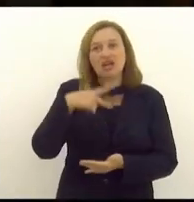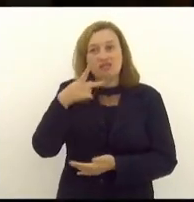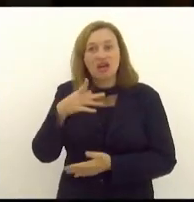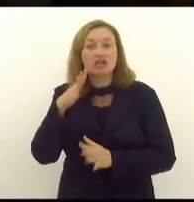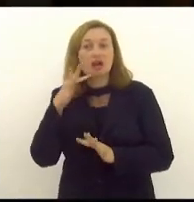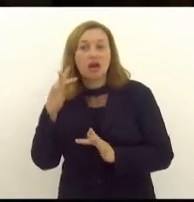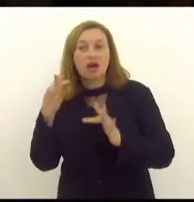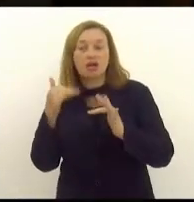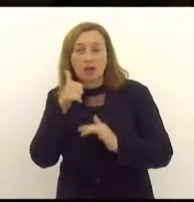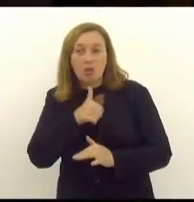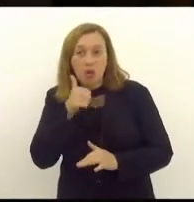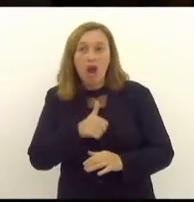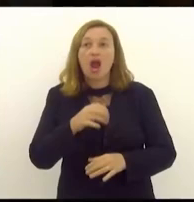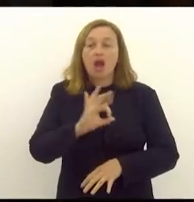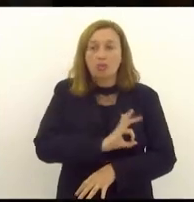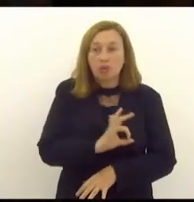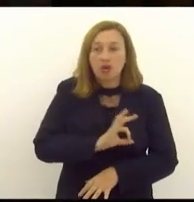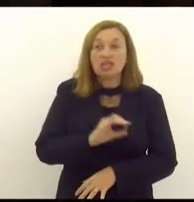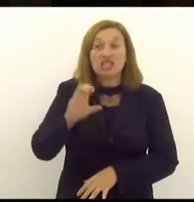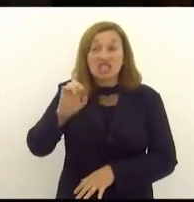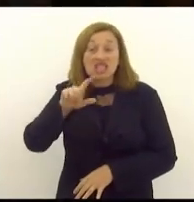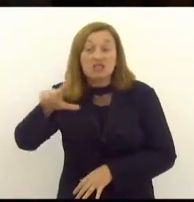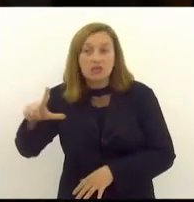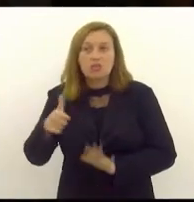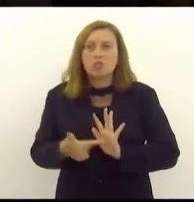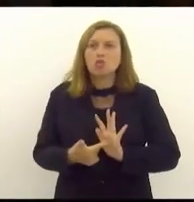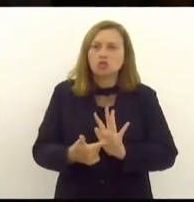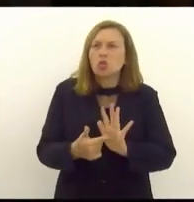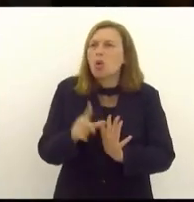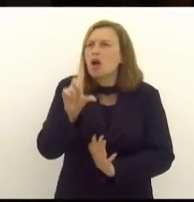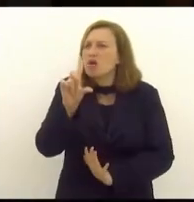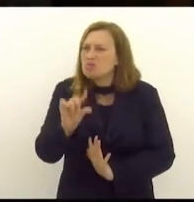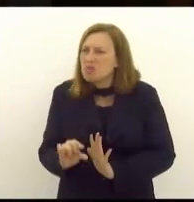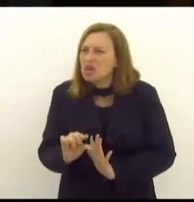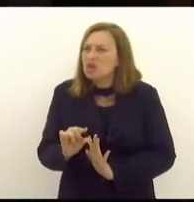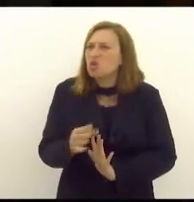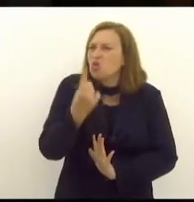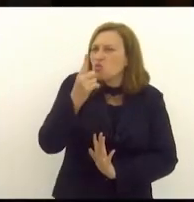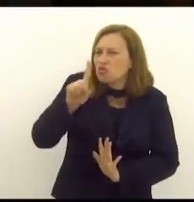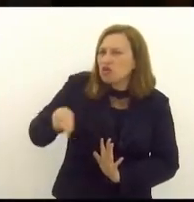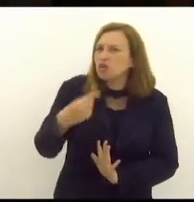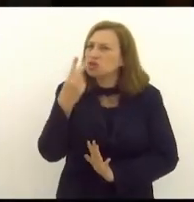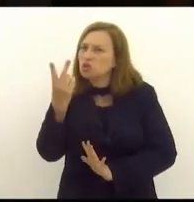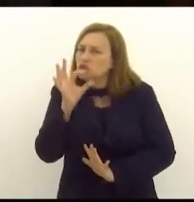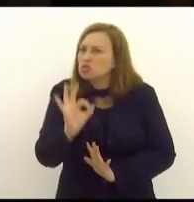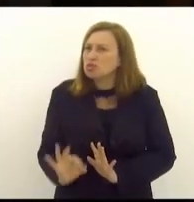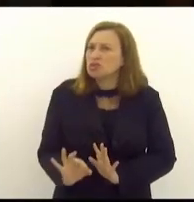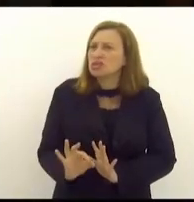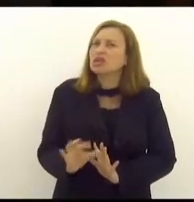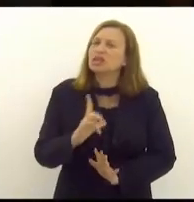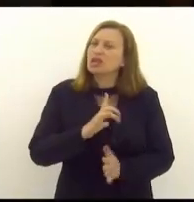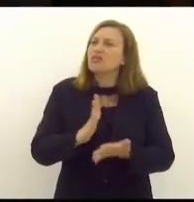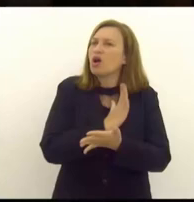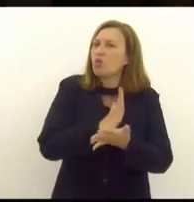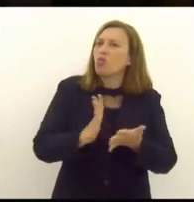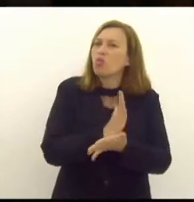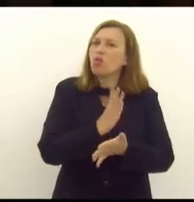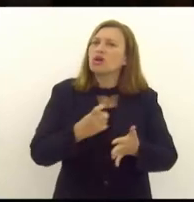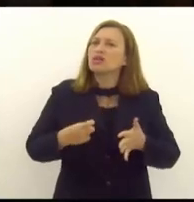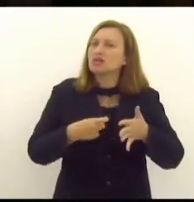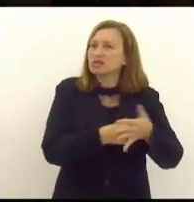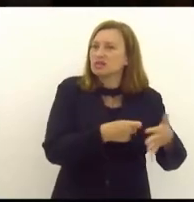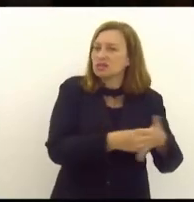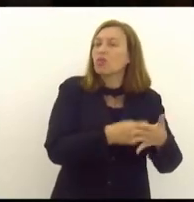mulheres é a polícia civil apresentou que menos cerca de 1,2% Teve alguma denunciação